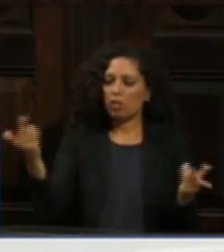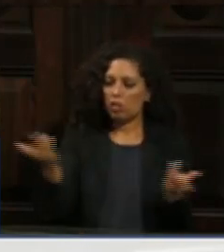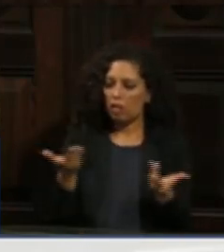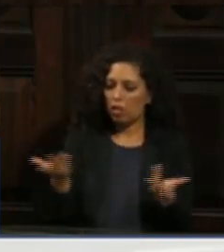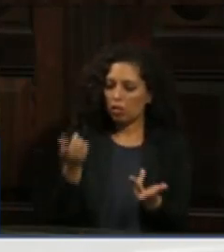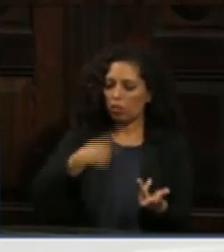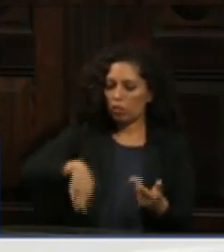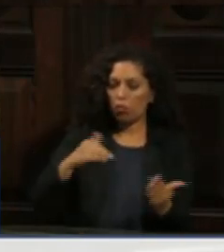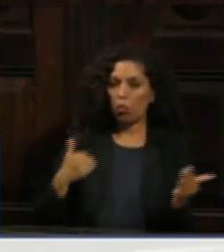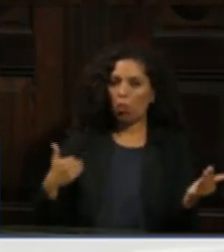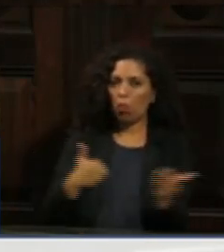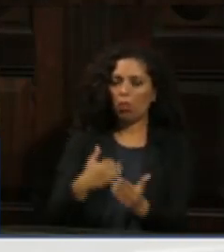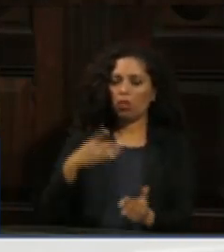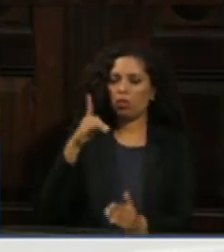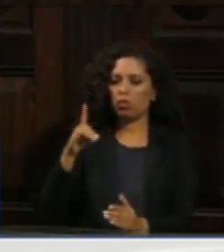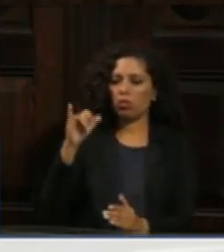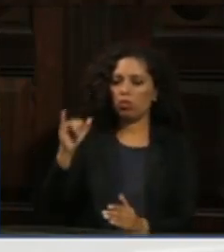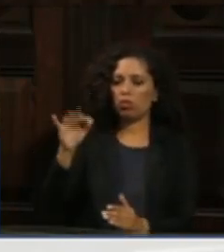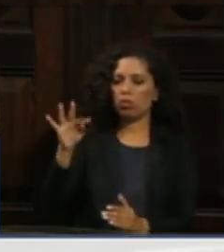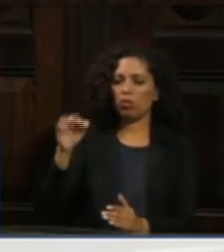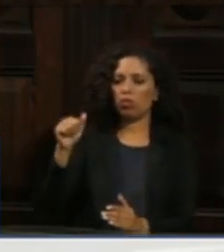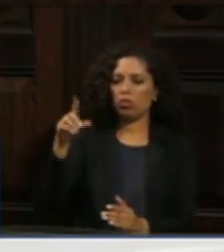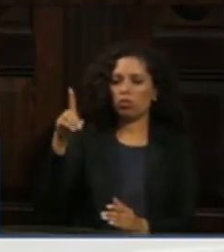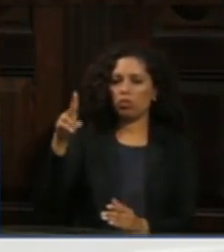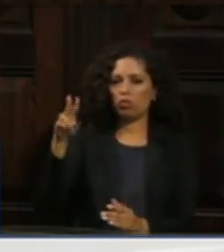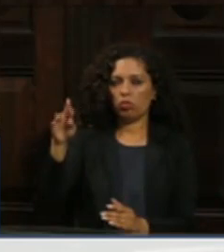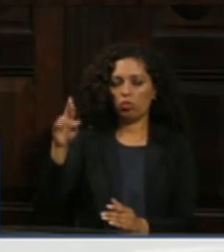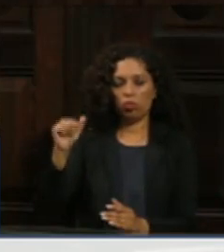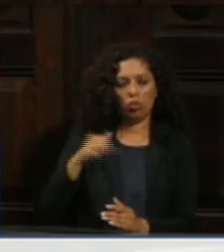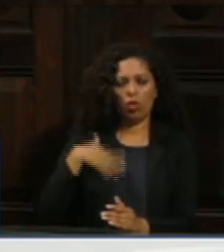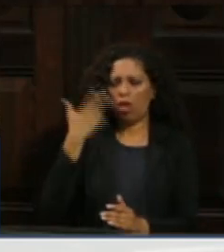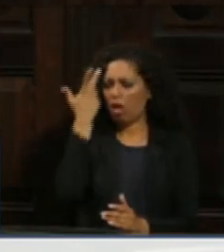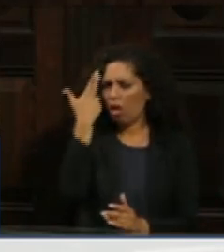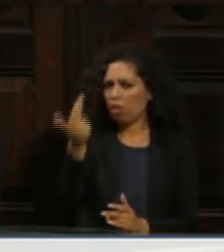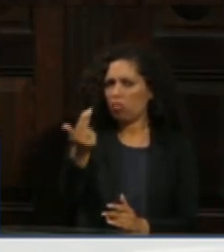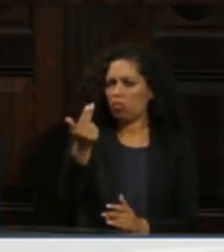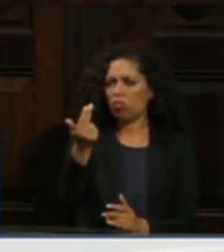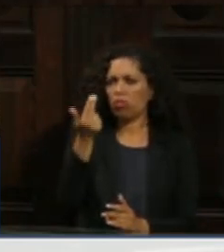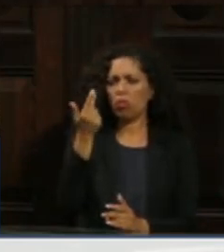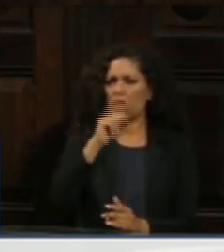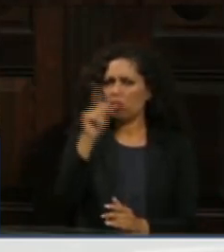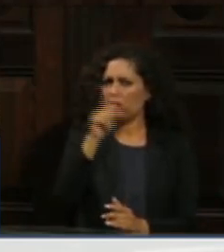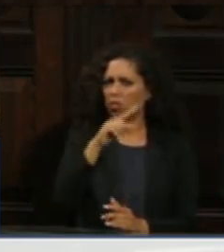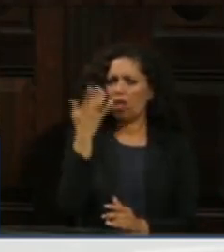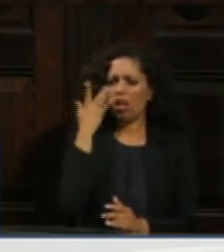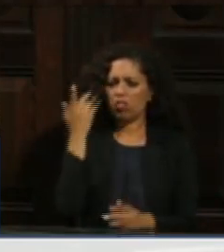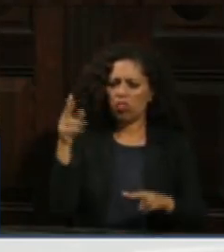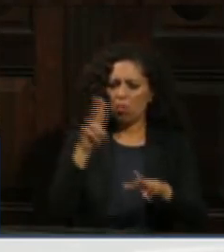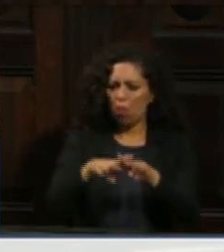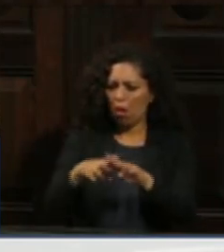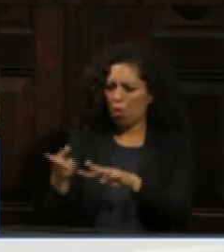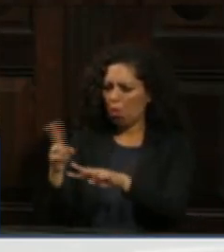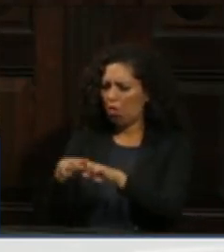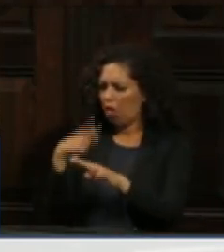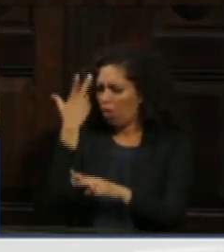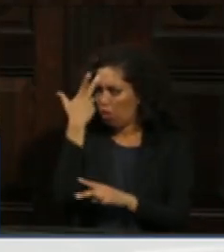ser, seria cômico se não fosse trágico, né? Comentário de, fulano de tal, olha, as assessorias dele estão